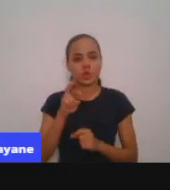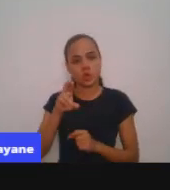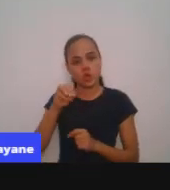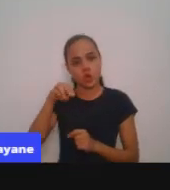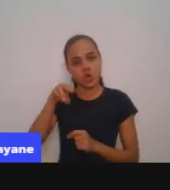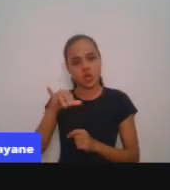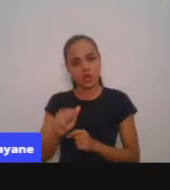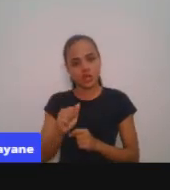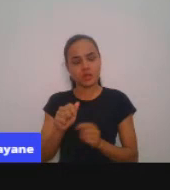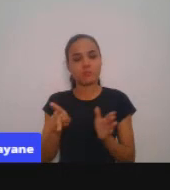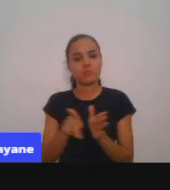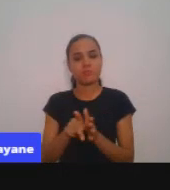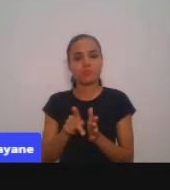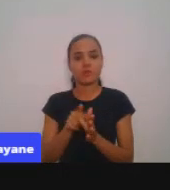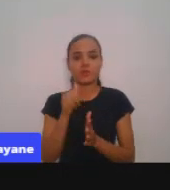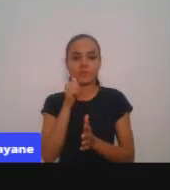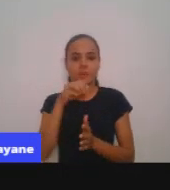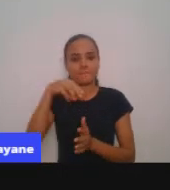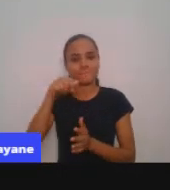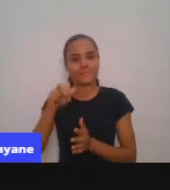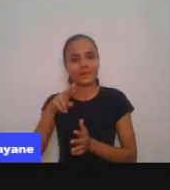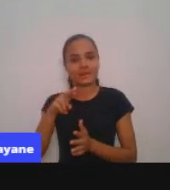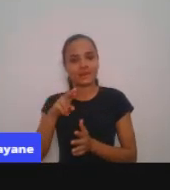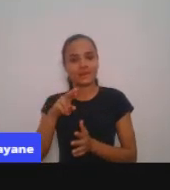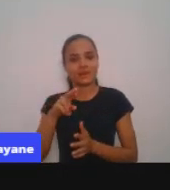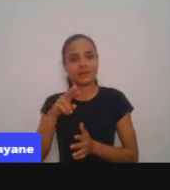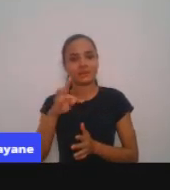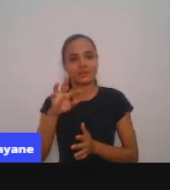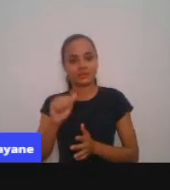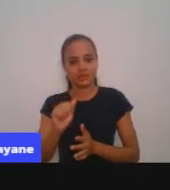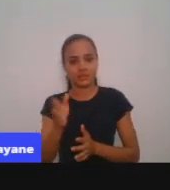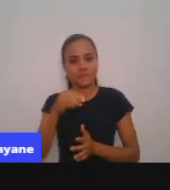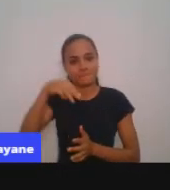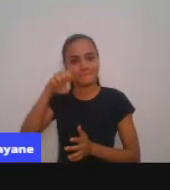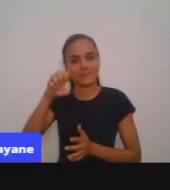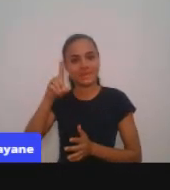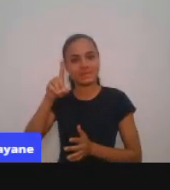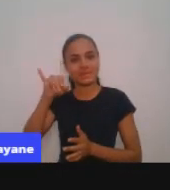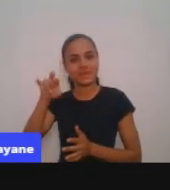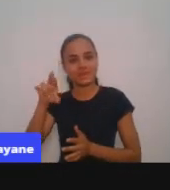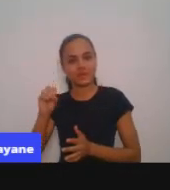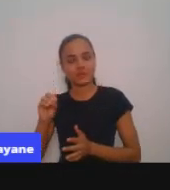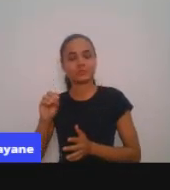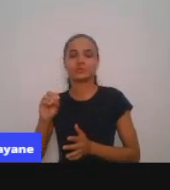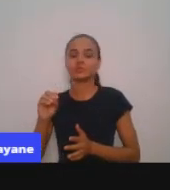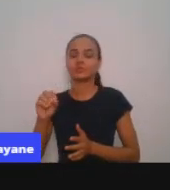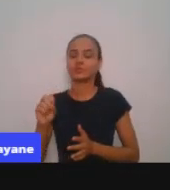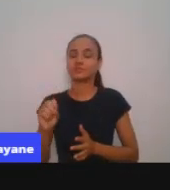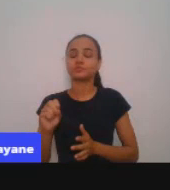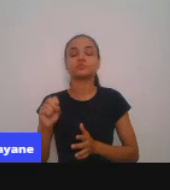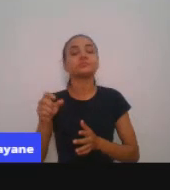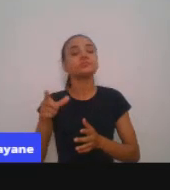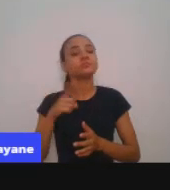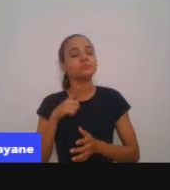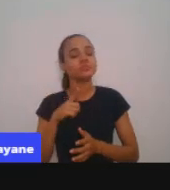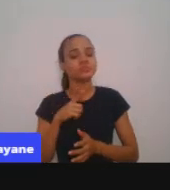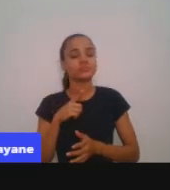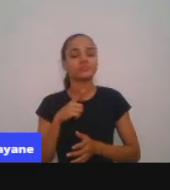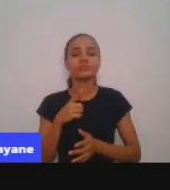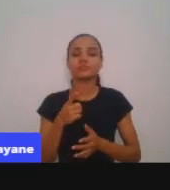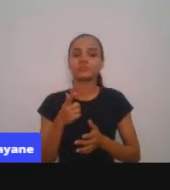Arte de Viver, e ele faz parte desse livro Felicidade Crônica. Okay? Vou fazer a leitura para